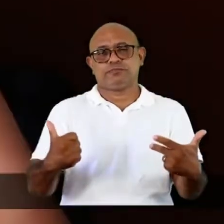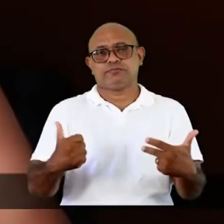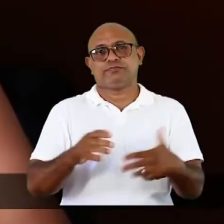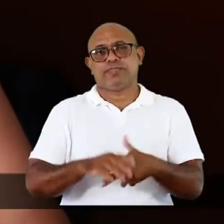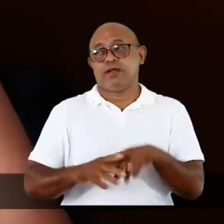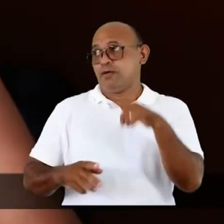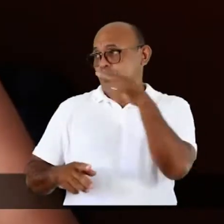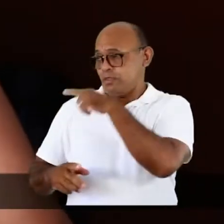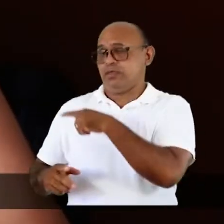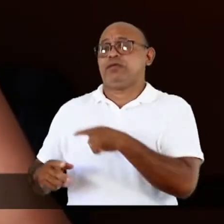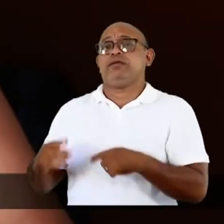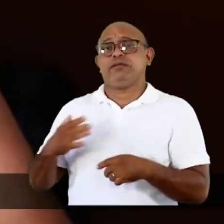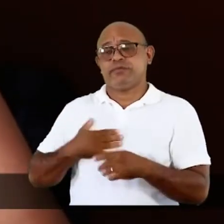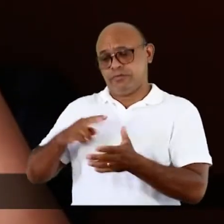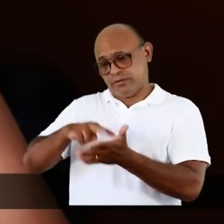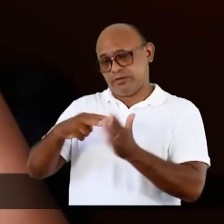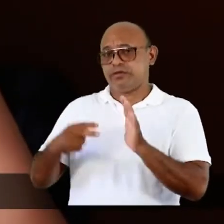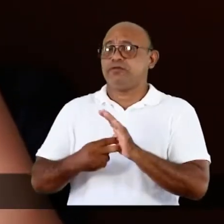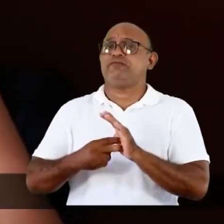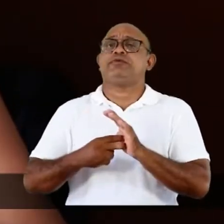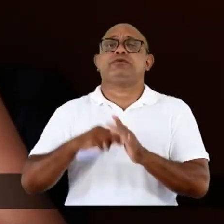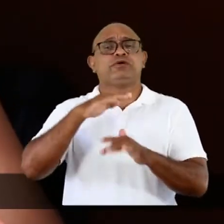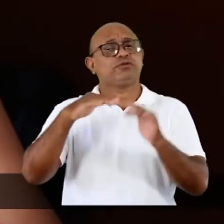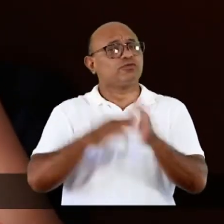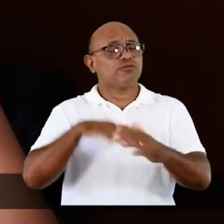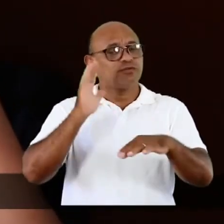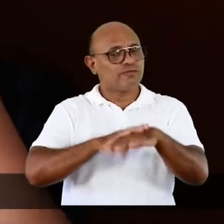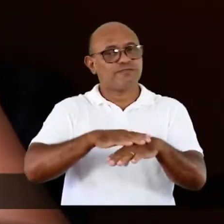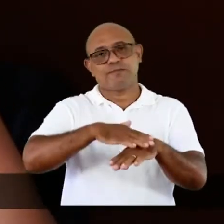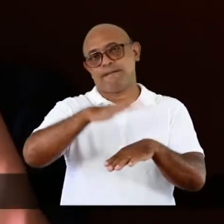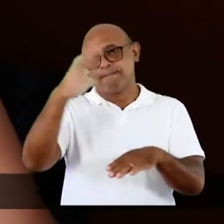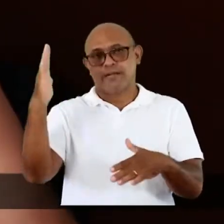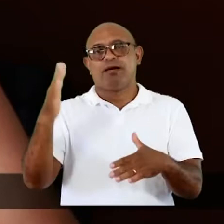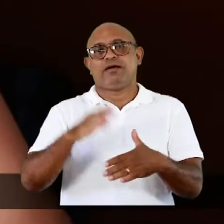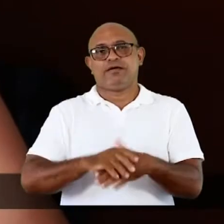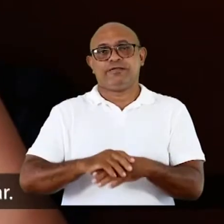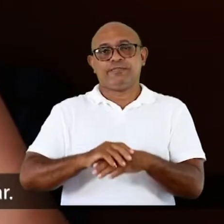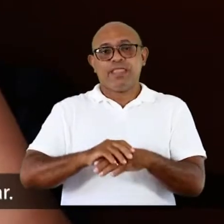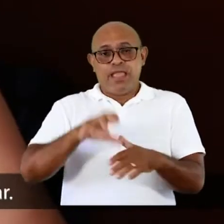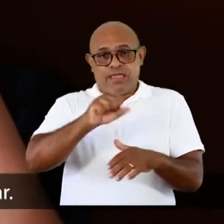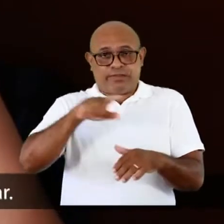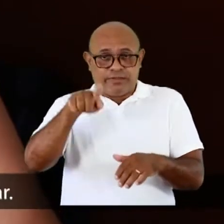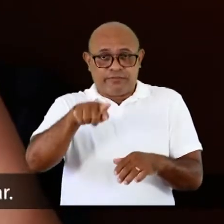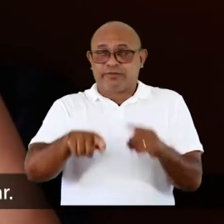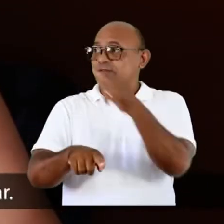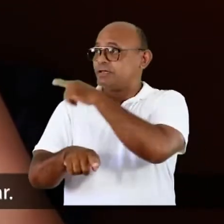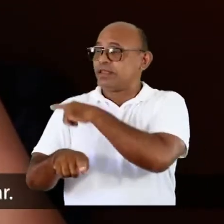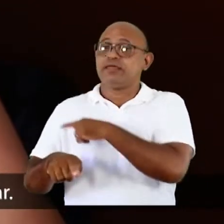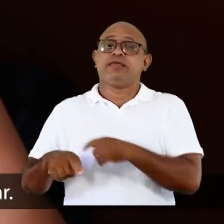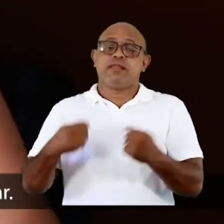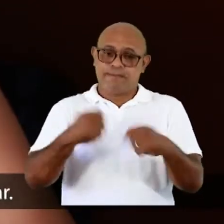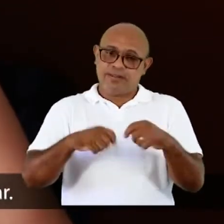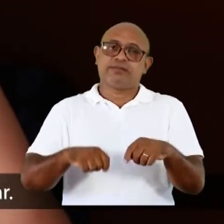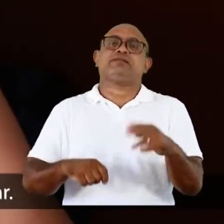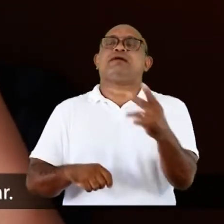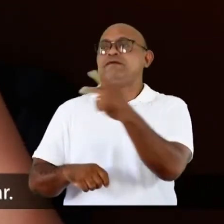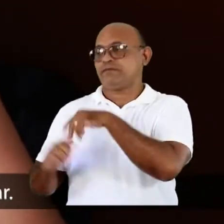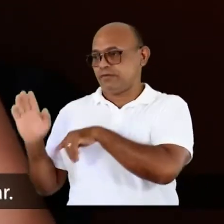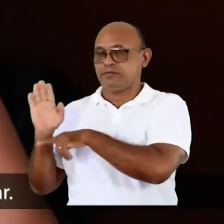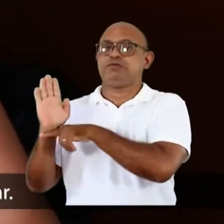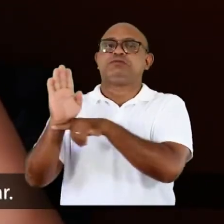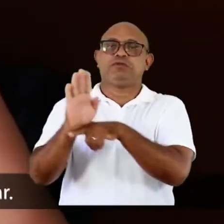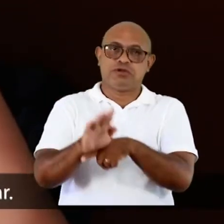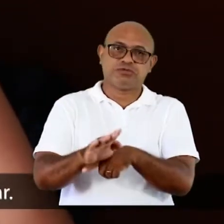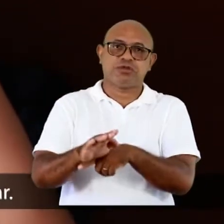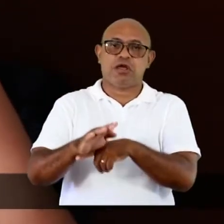em si. Então, o doutor Hélio, para mim, é tudo isso e muito mais. Se precisar, você pode ir, que